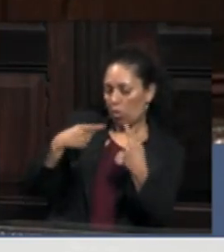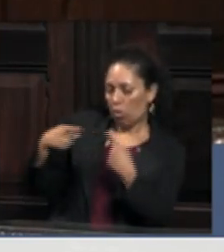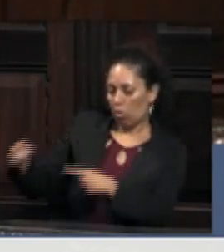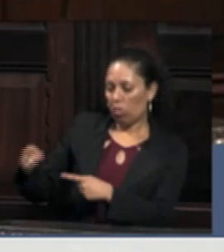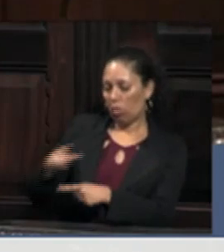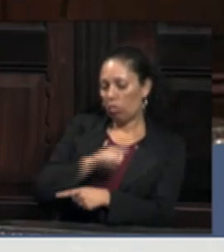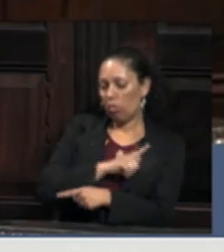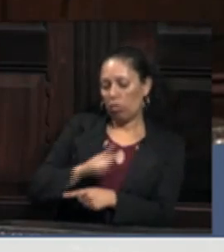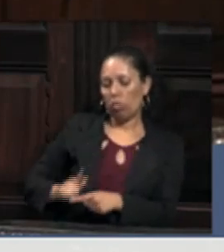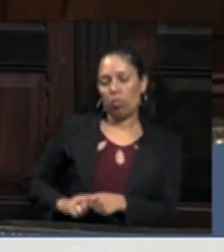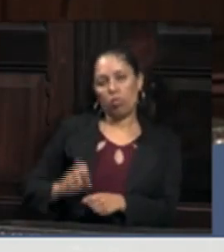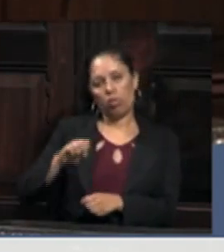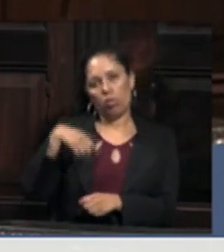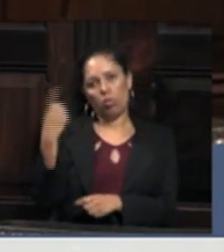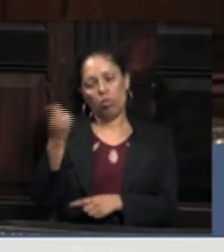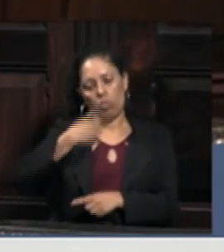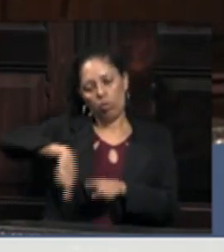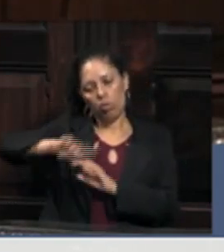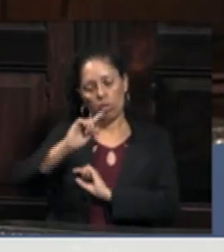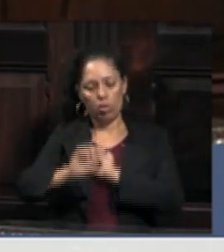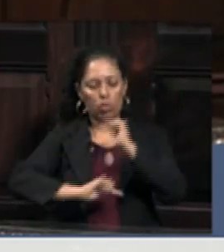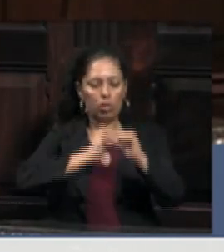nós mesmos pela nossa própria conta.